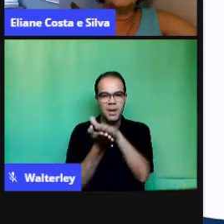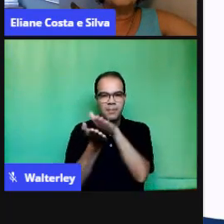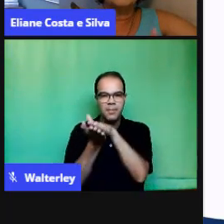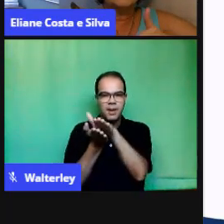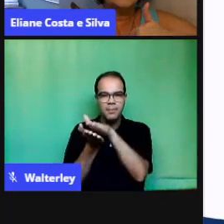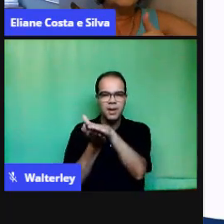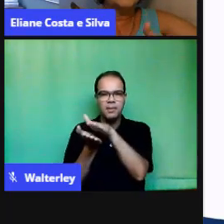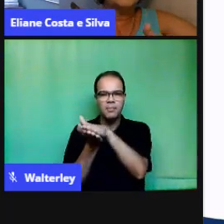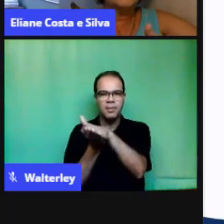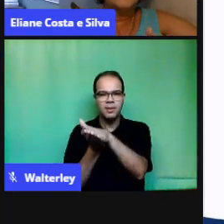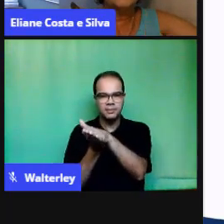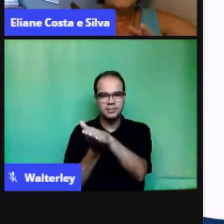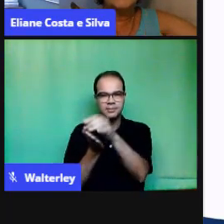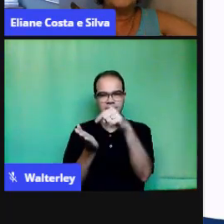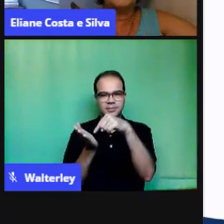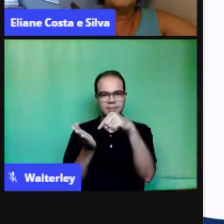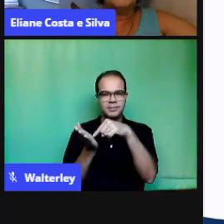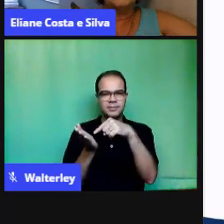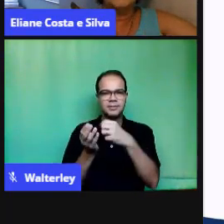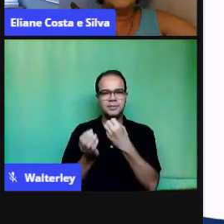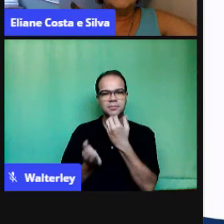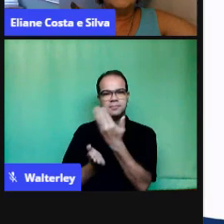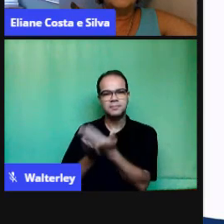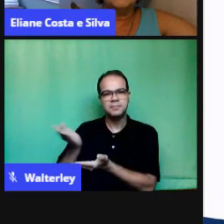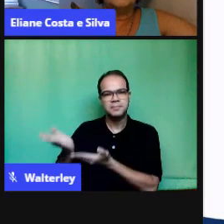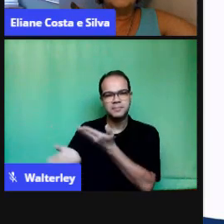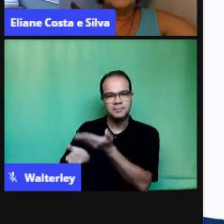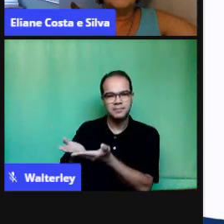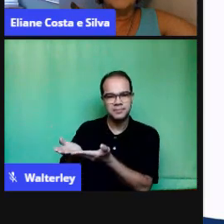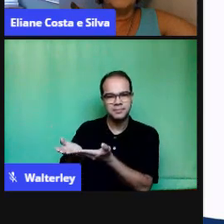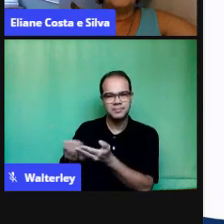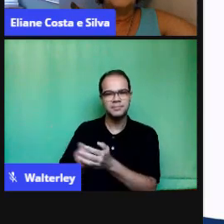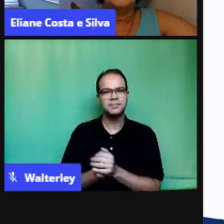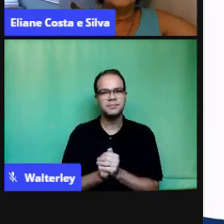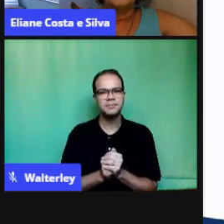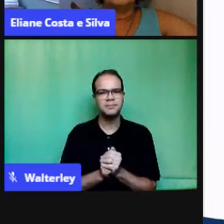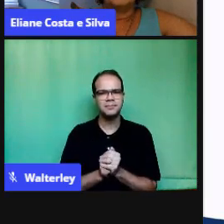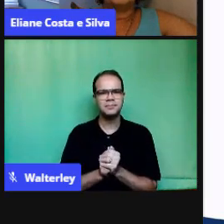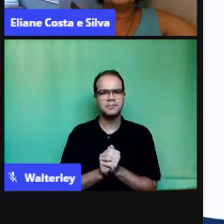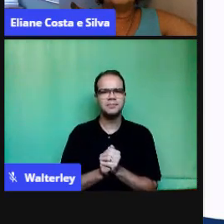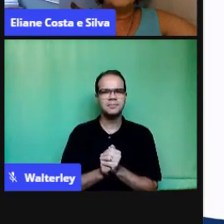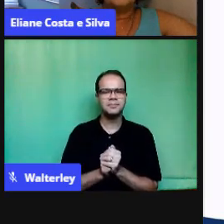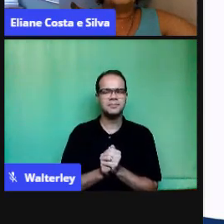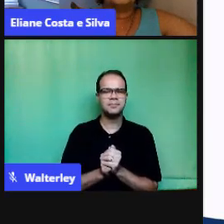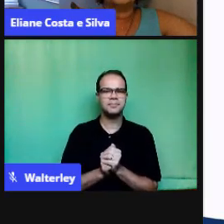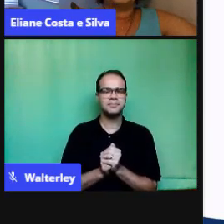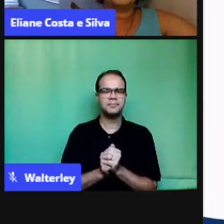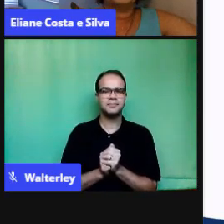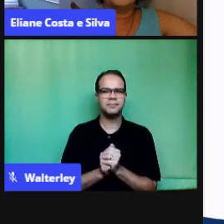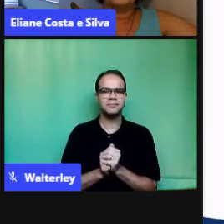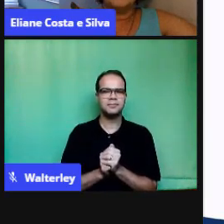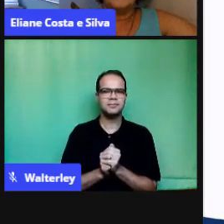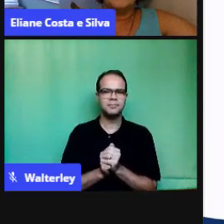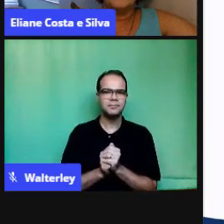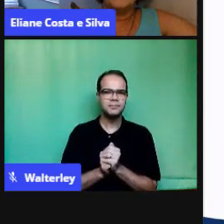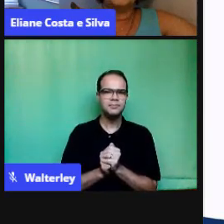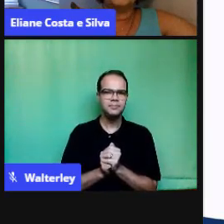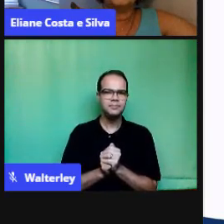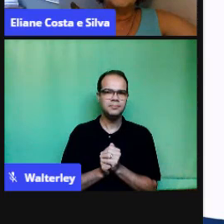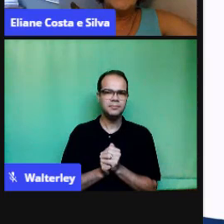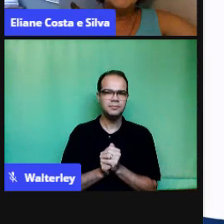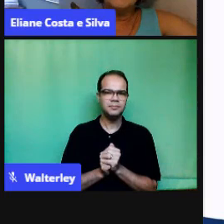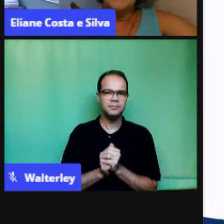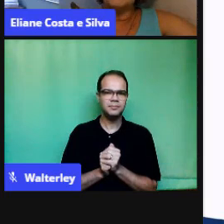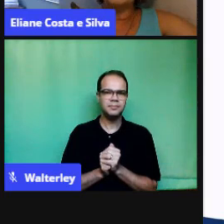bem-estar único. A gente vai até traduzir um texto para mandar para vocês sobre esse conceito, que é bem legal. E aí eles falam sobre o bem-estar